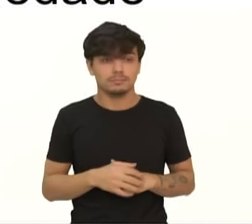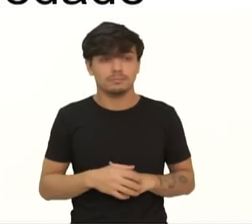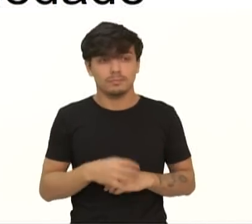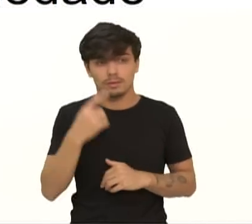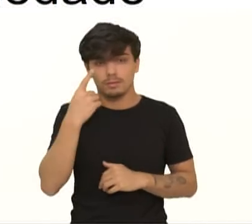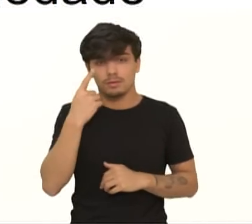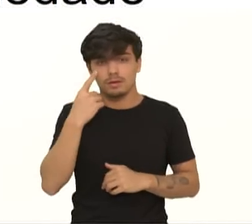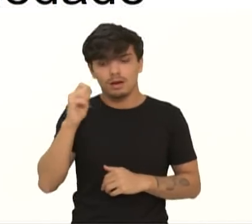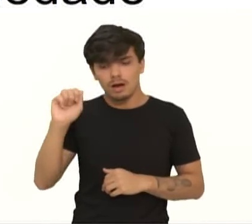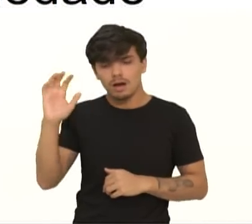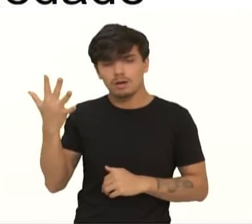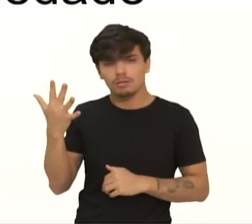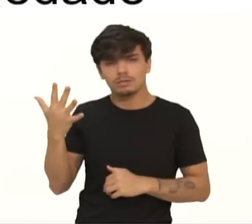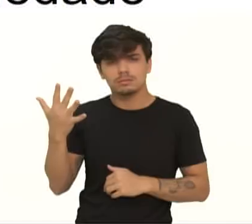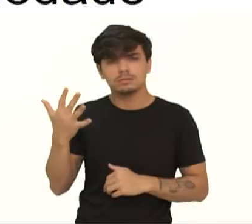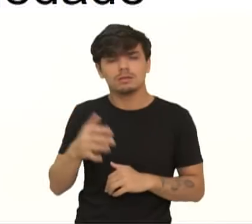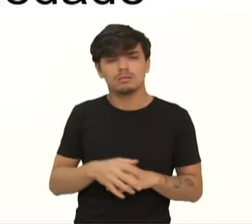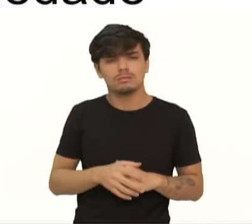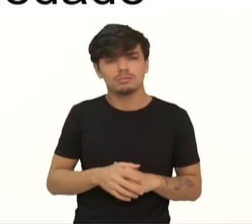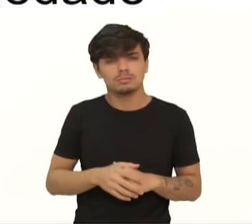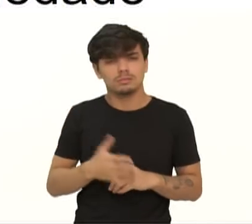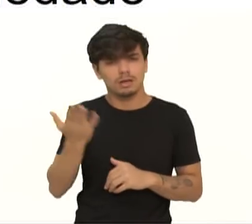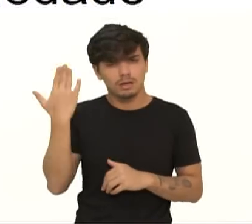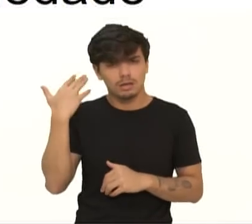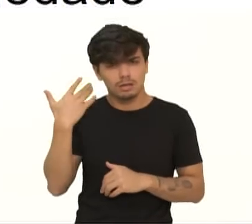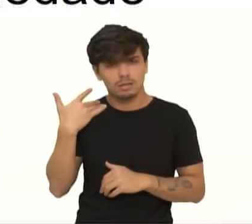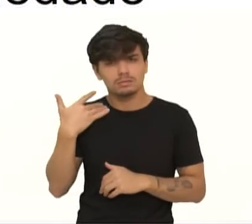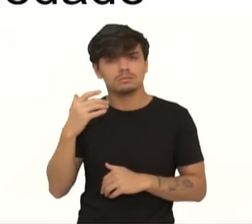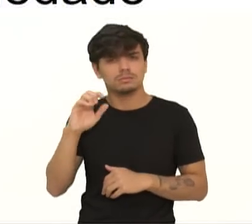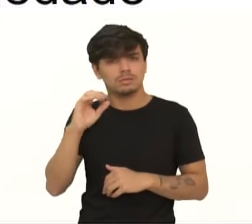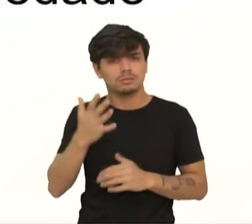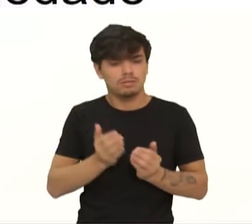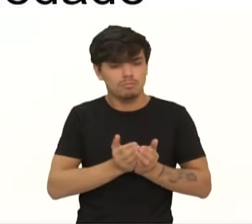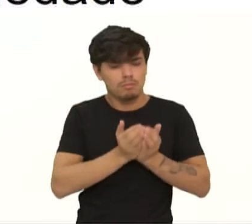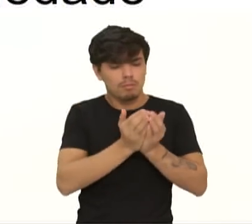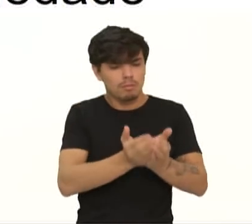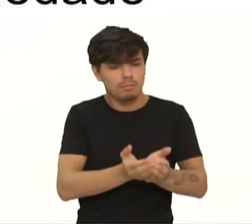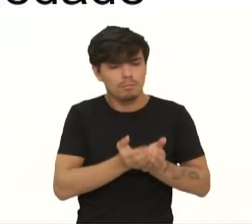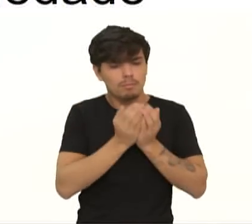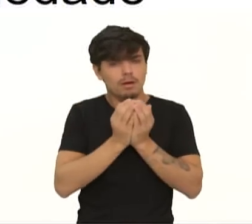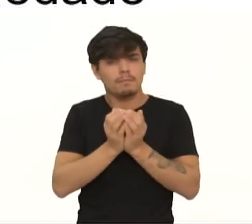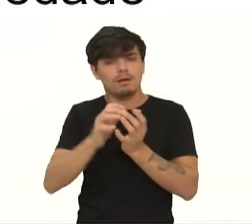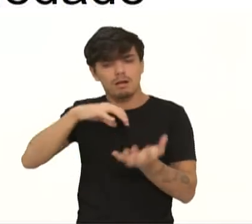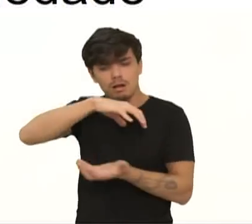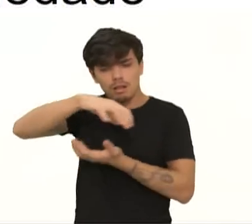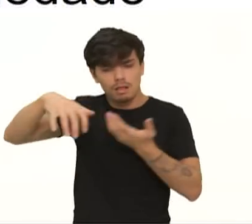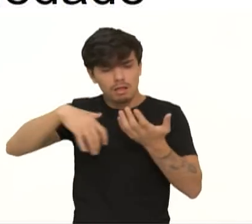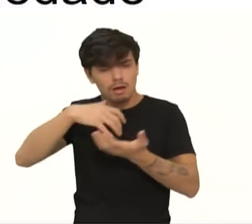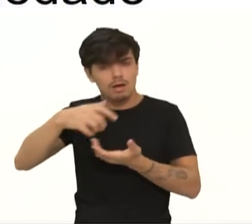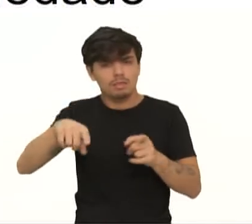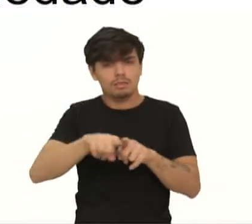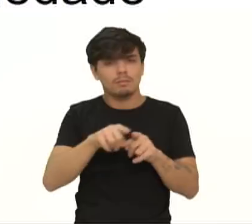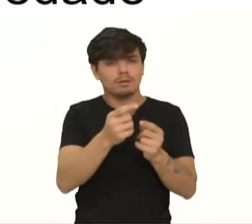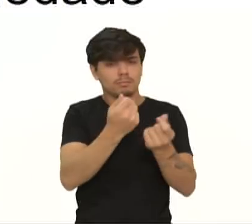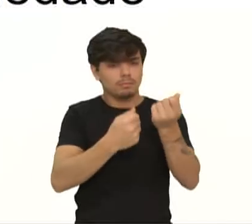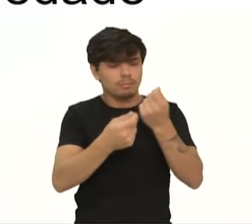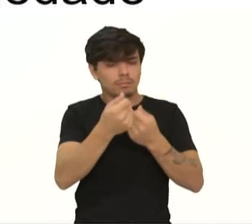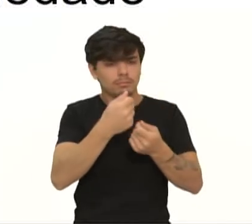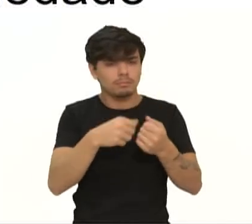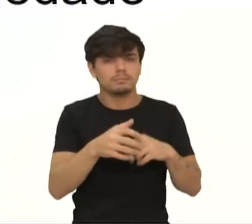Esses eventos, todos aqueles que nós passamos lá, grandes navegações, reforma, as monarquias e o